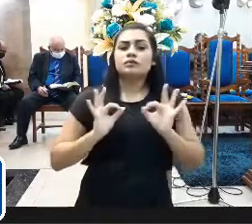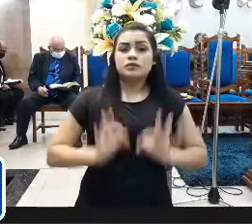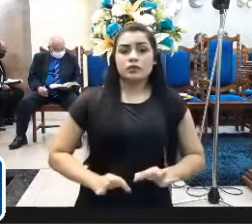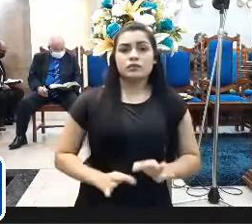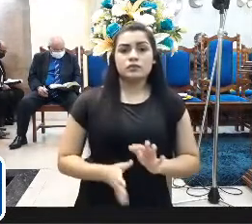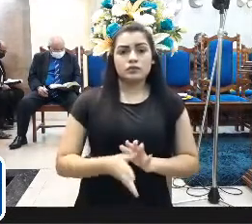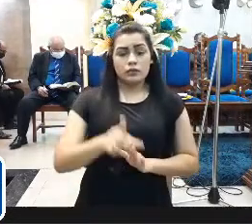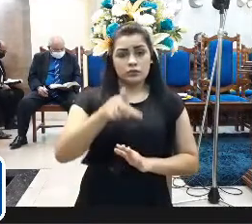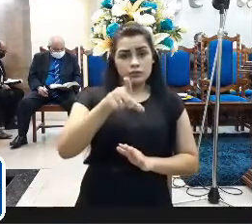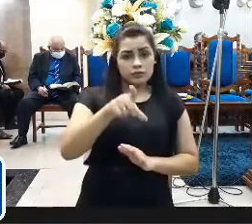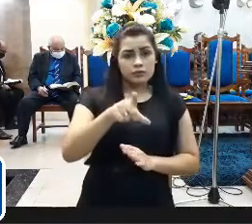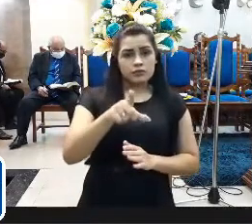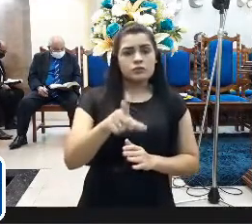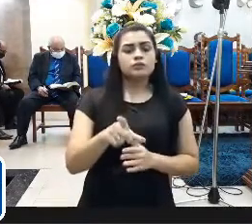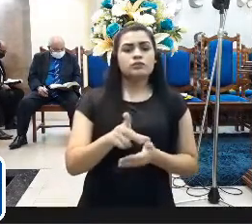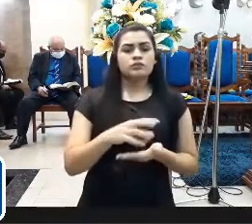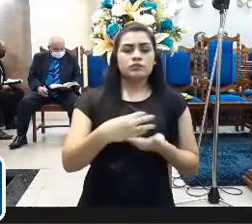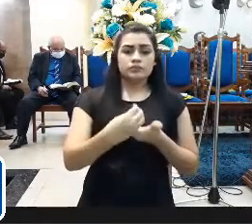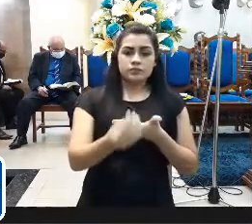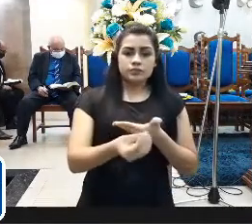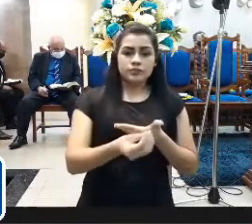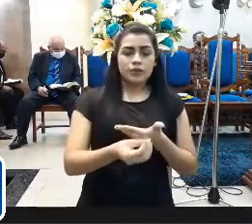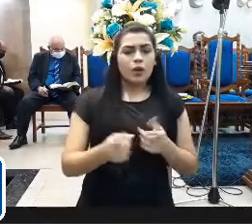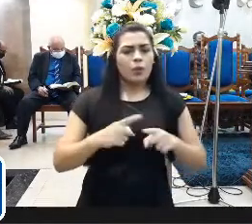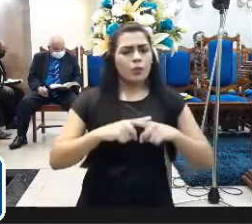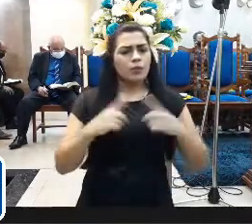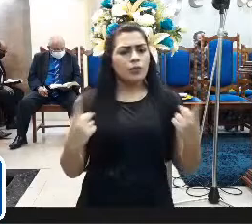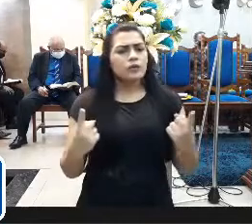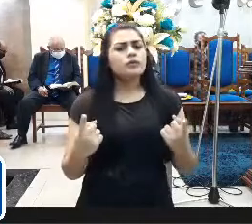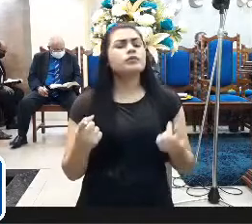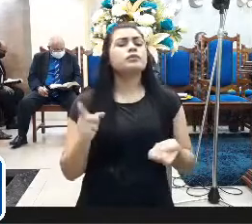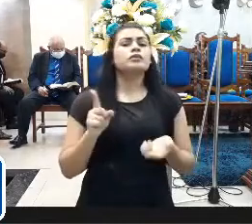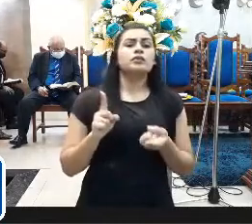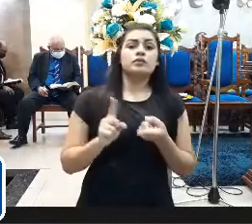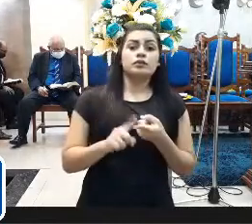3. Mas também.